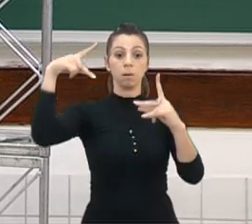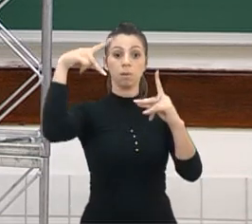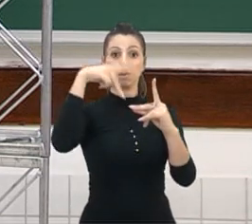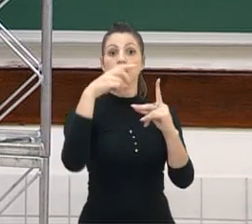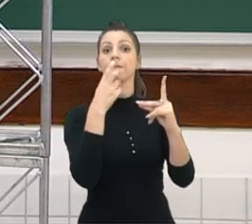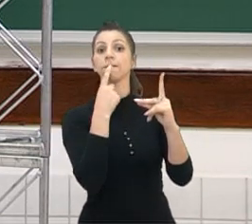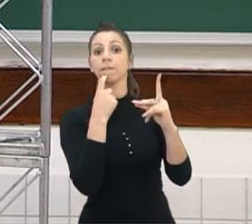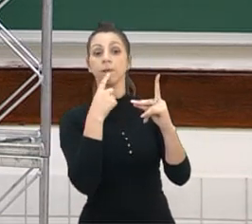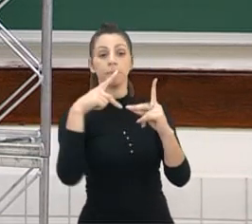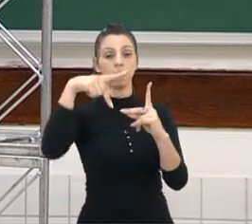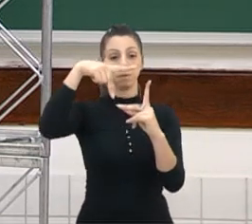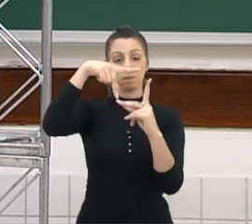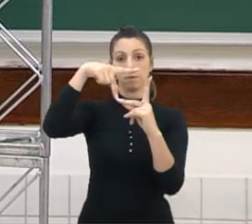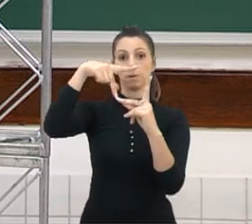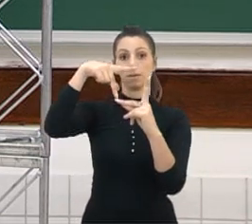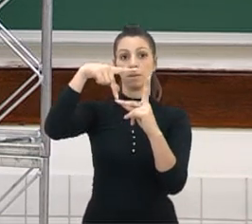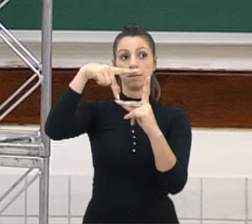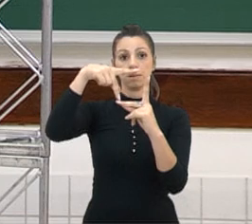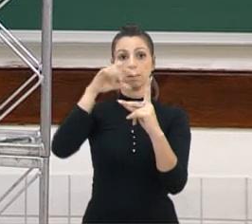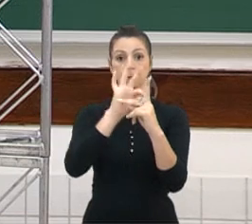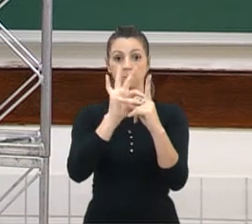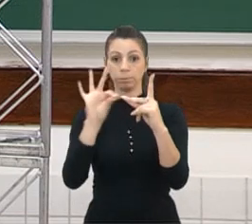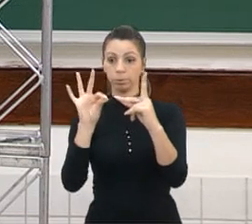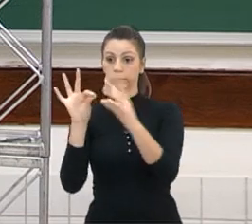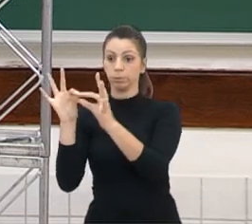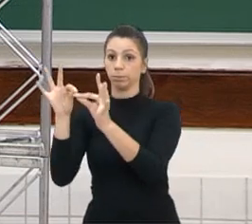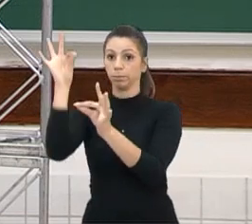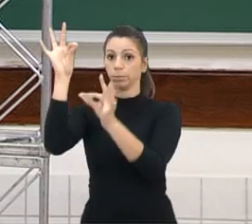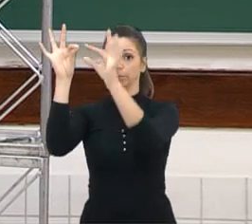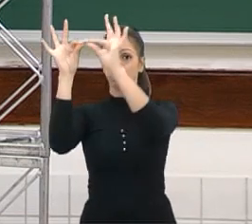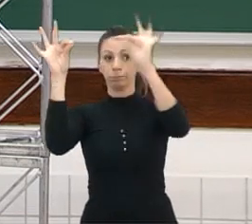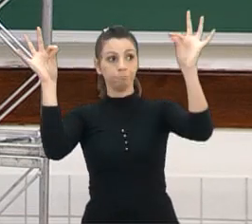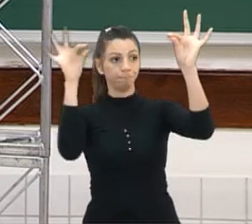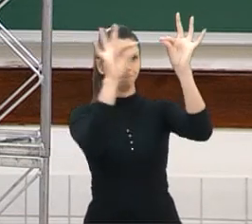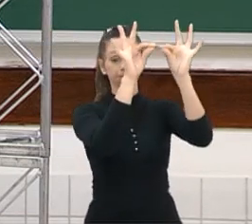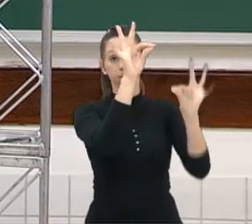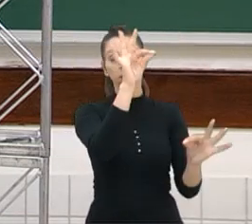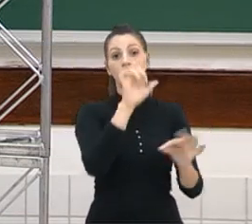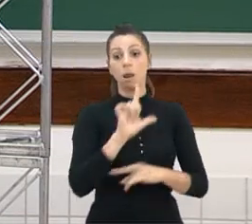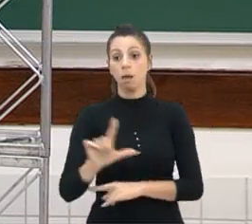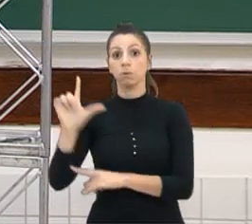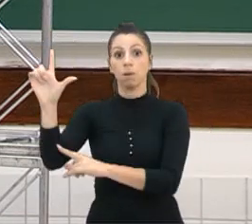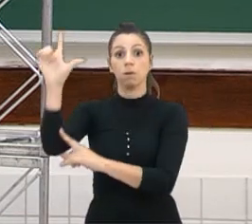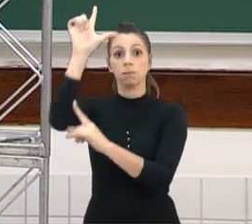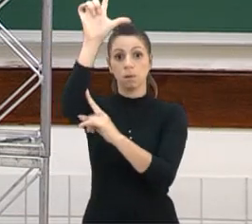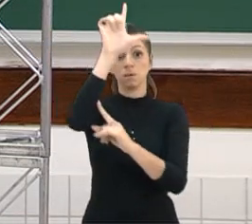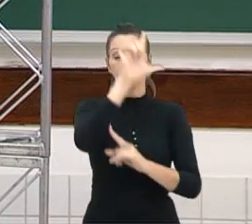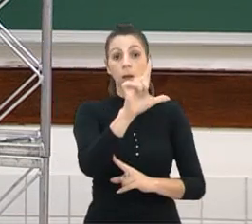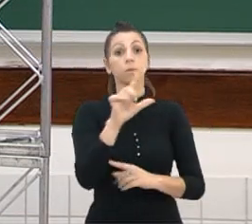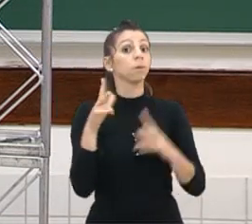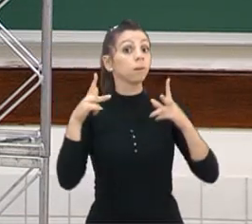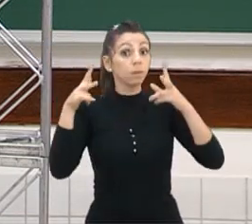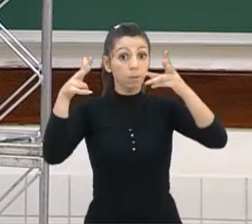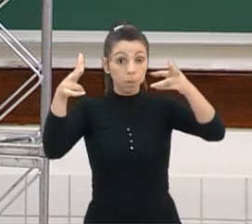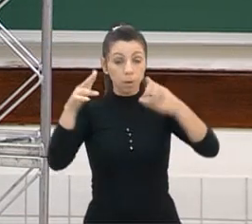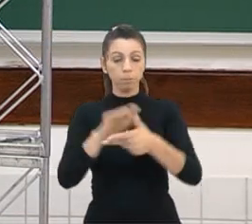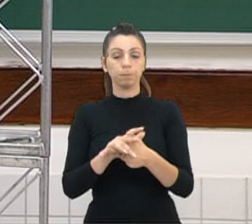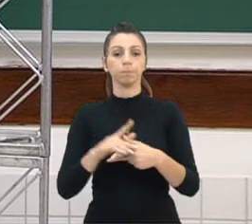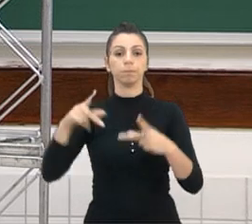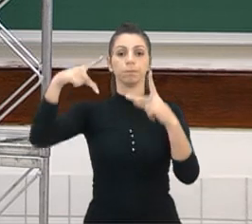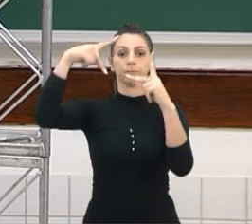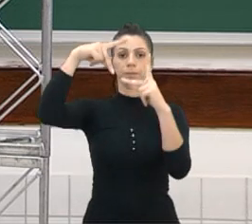é uma figura que tem quatro lados de mesma medida, certo? Então, se esse quadrado tiver